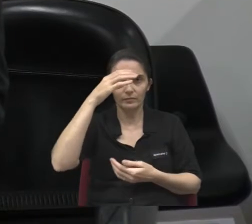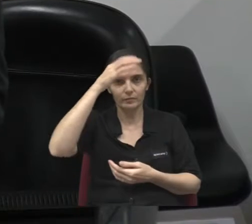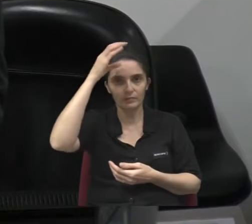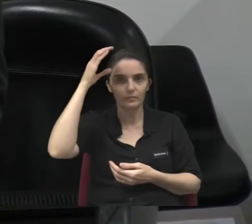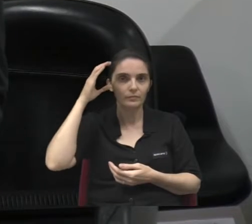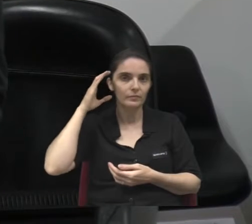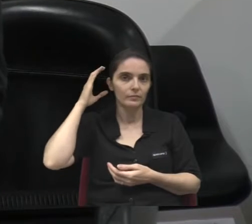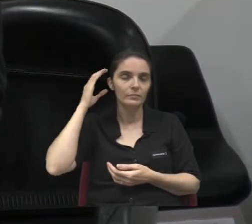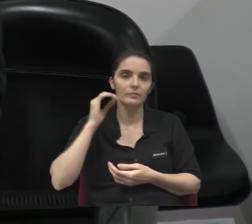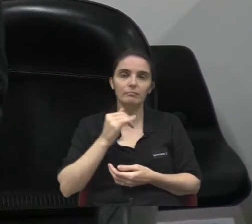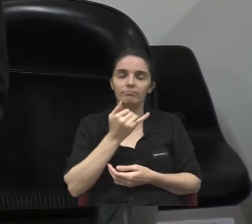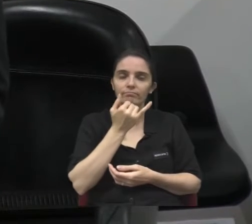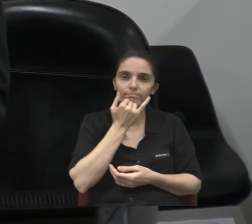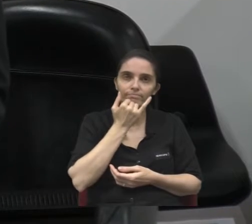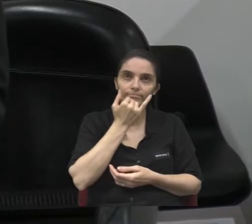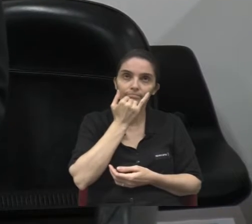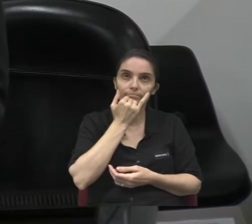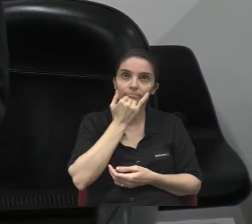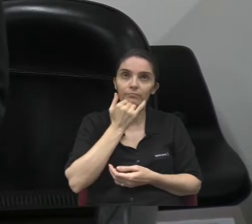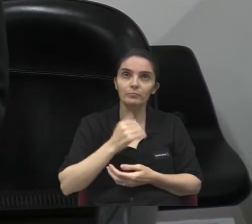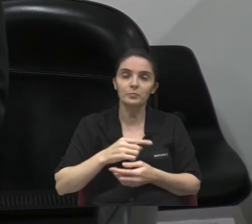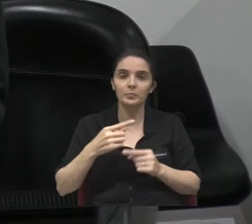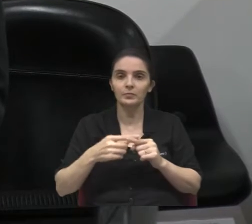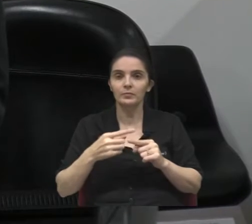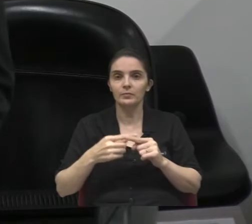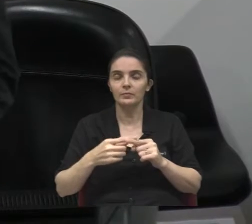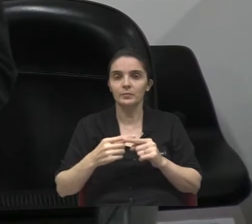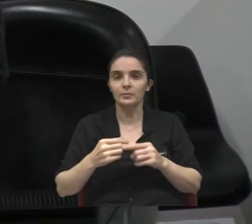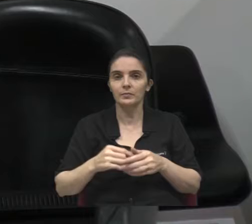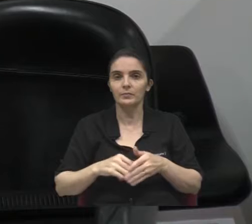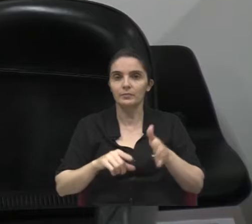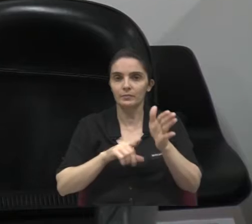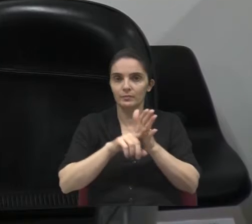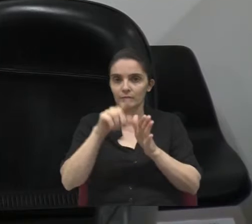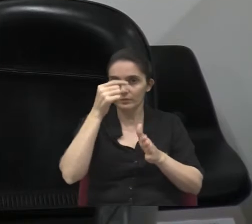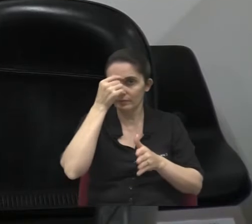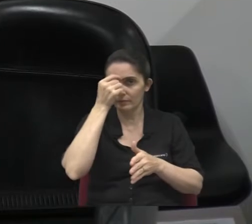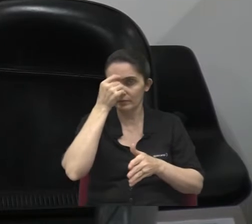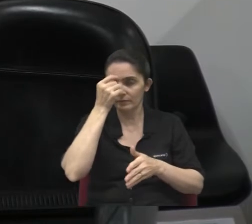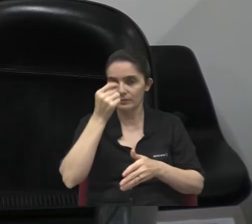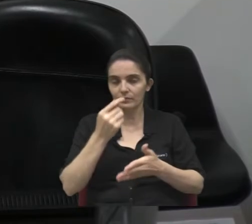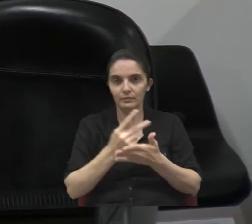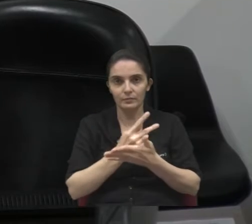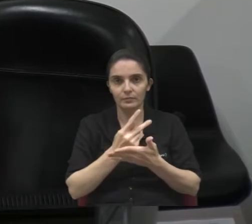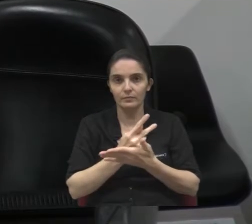desculpa aqui, né, equivocamente, aí, pelo requerimento do vereador Jorge de Freitas pela colocação, pelo